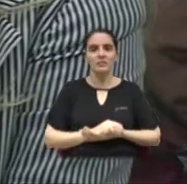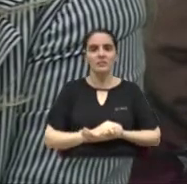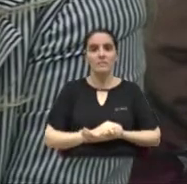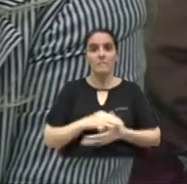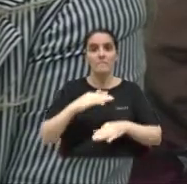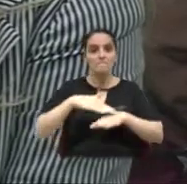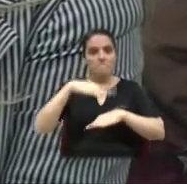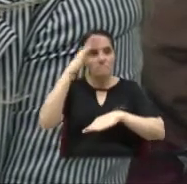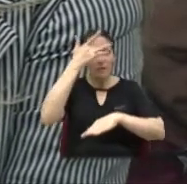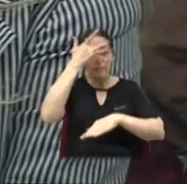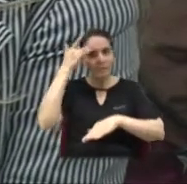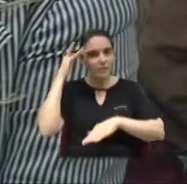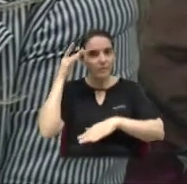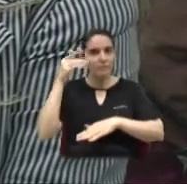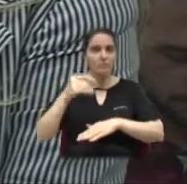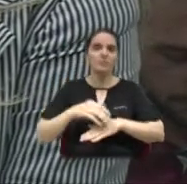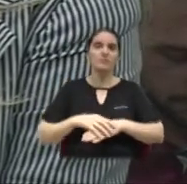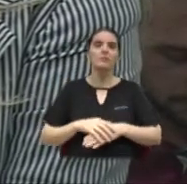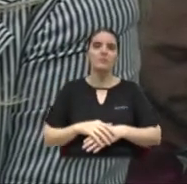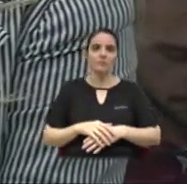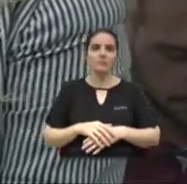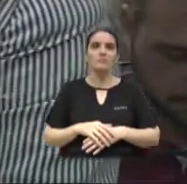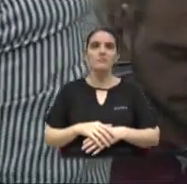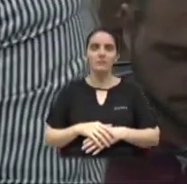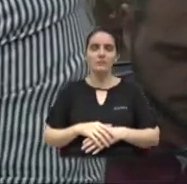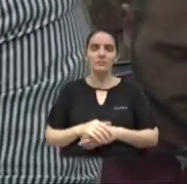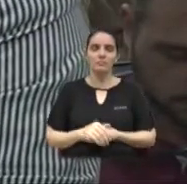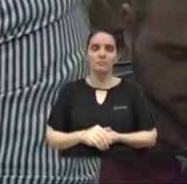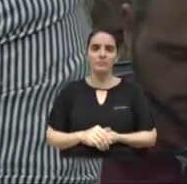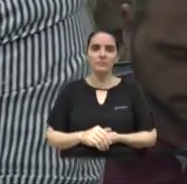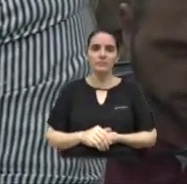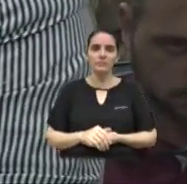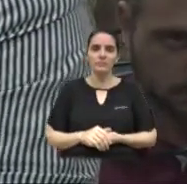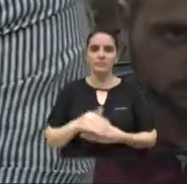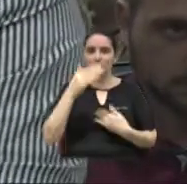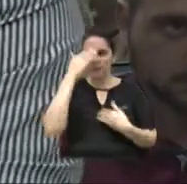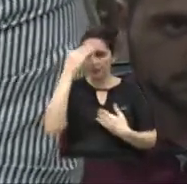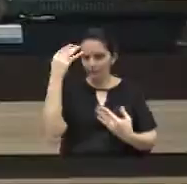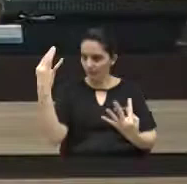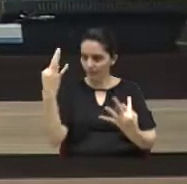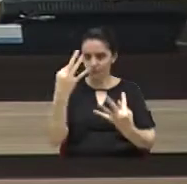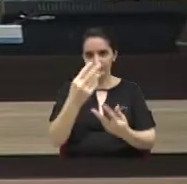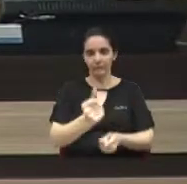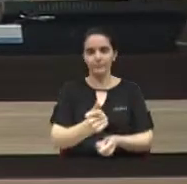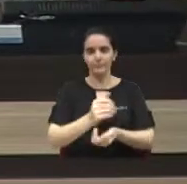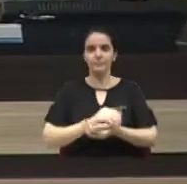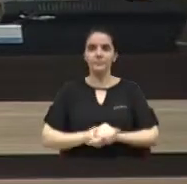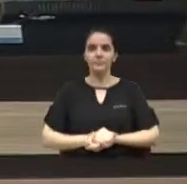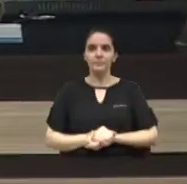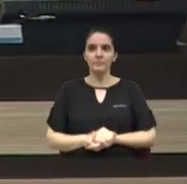vez mais pessoas de Limeira nesse evento. Muito obrigada a todos.